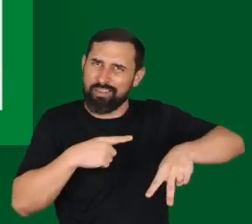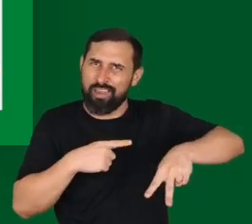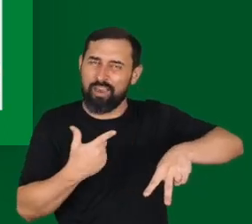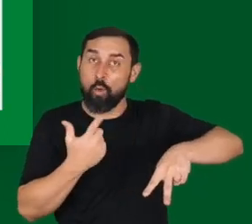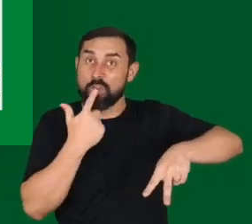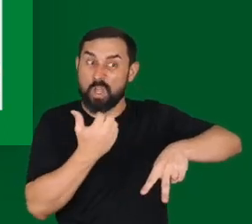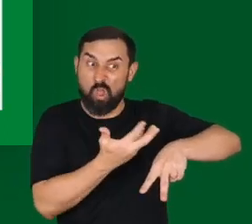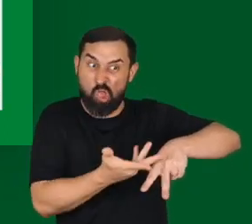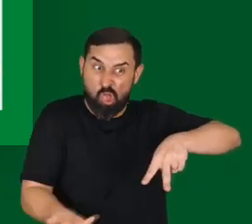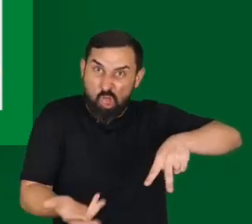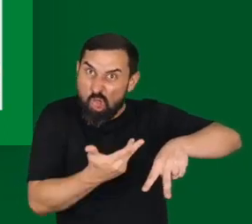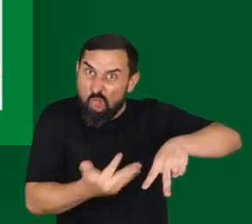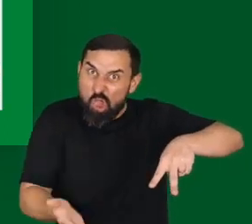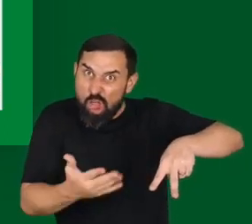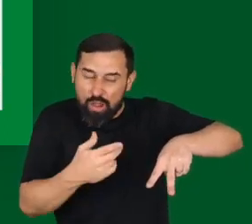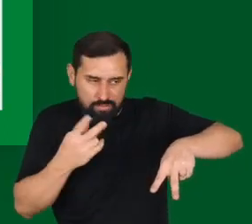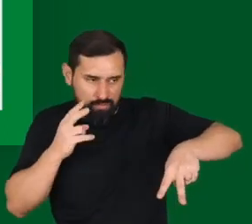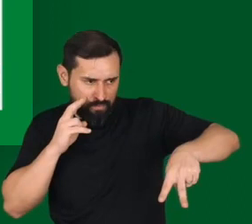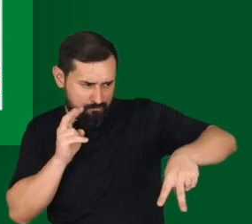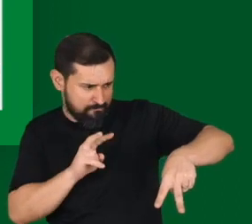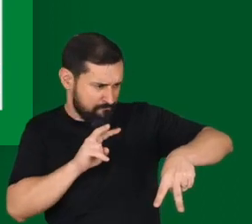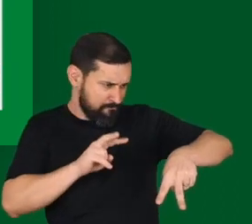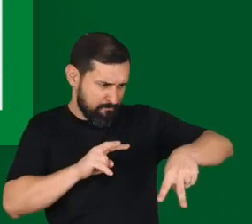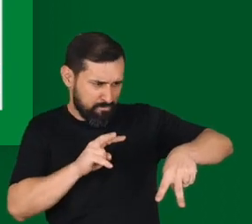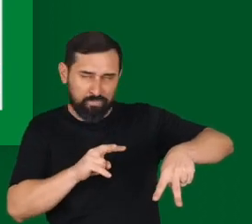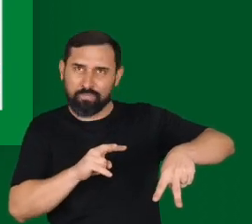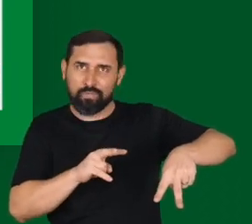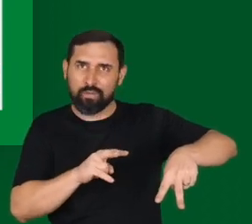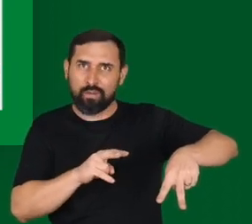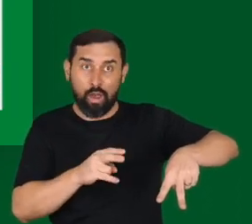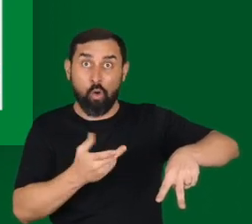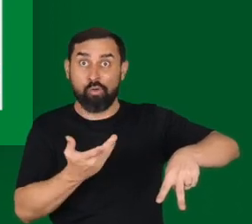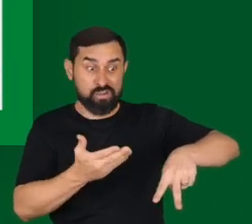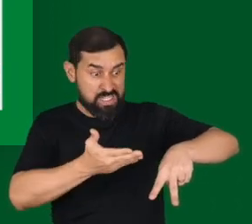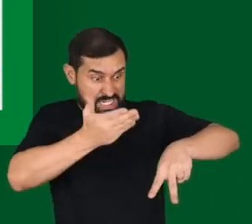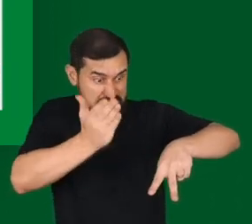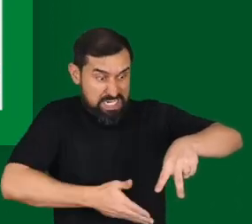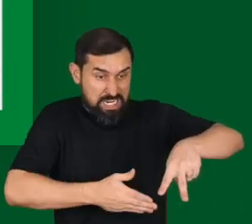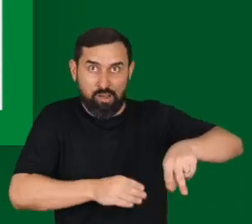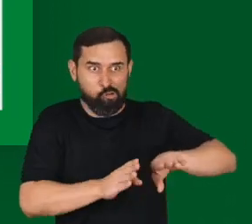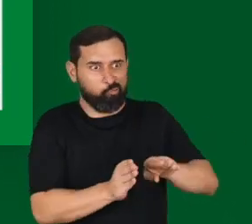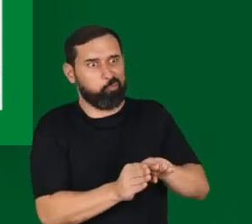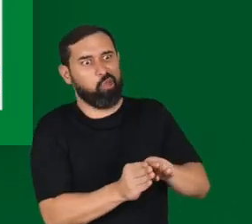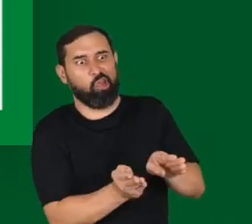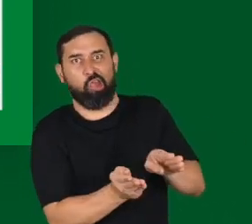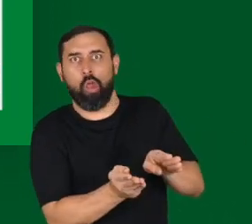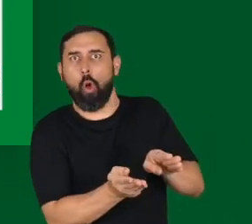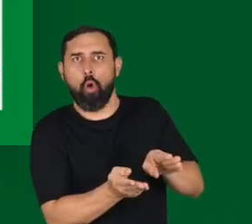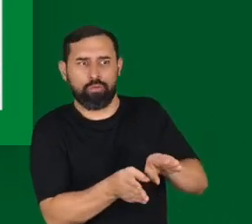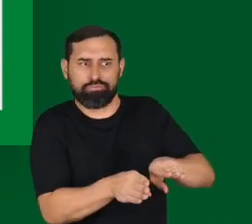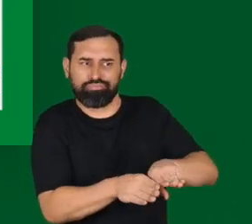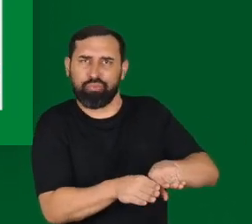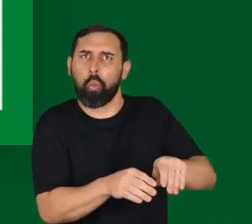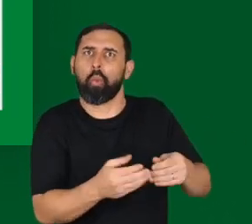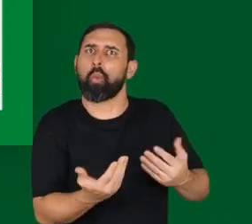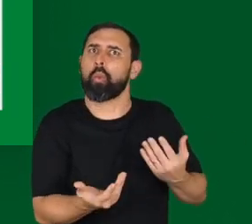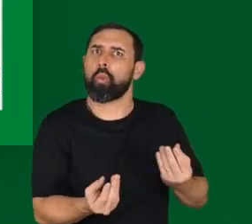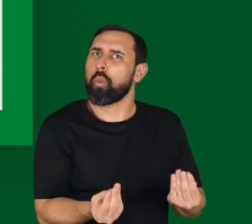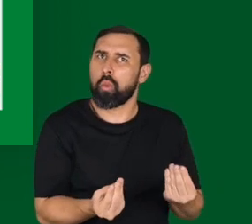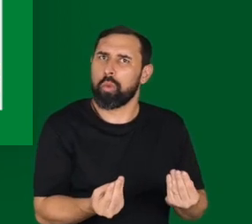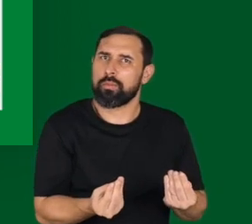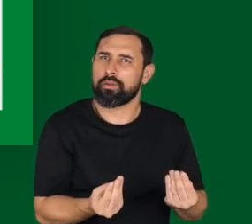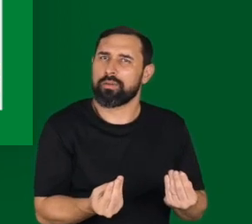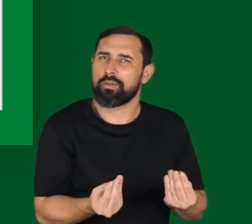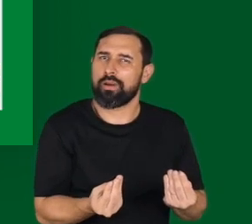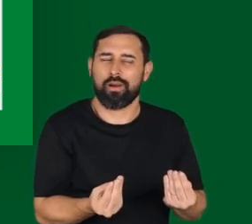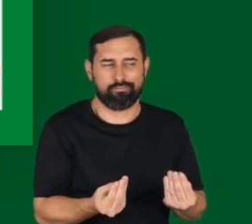local de edema, né? Um local de sangramento ali ativo ou não, é fechado ou é aberto, e aí a gente